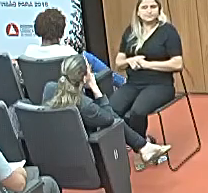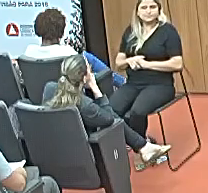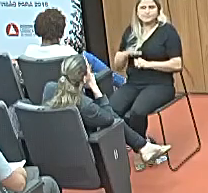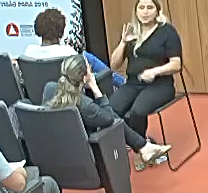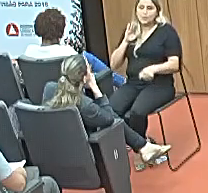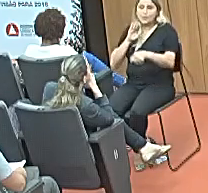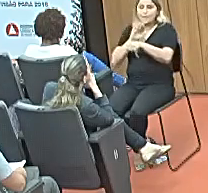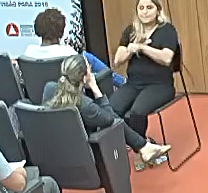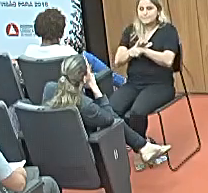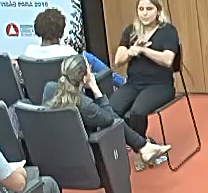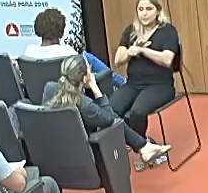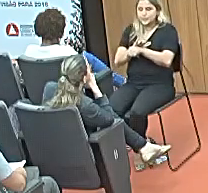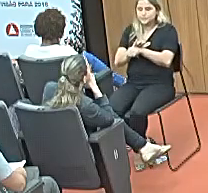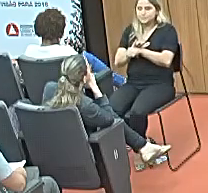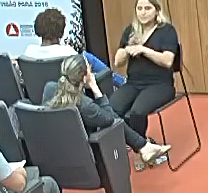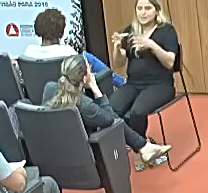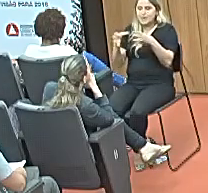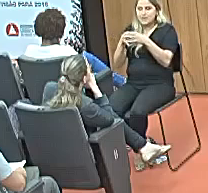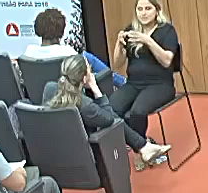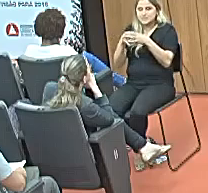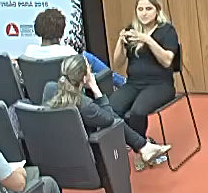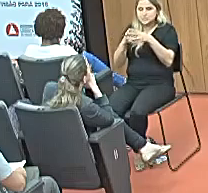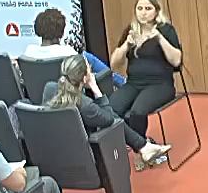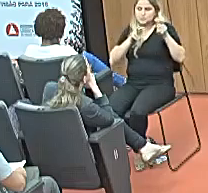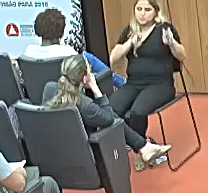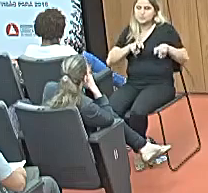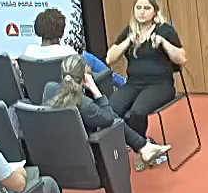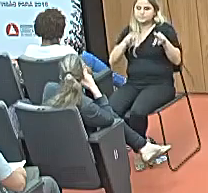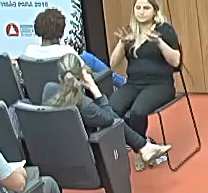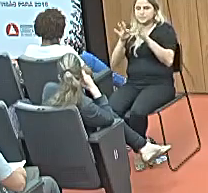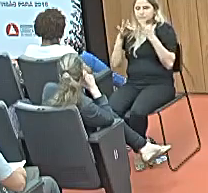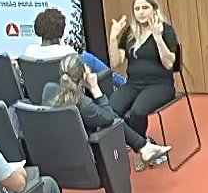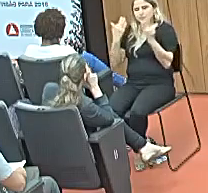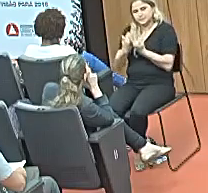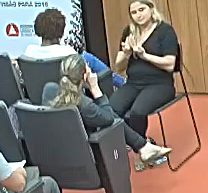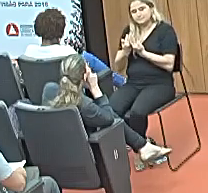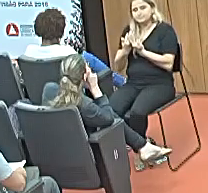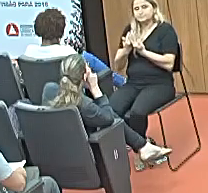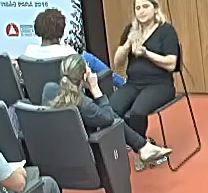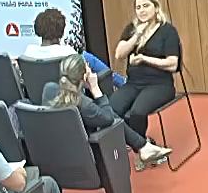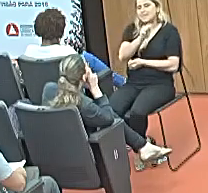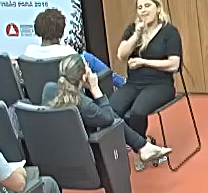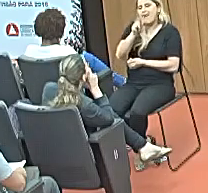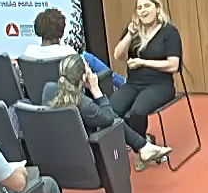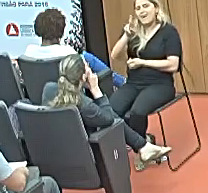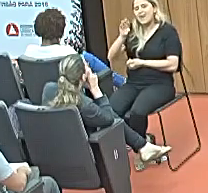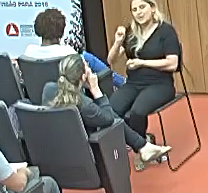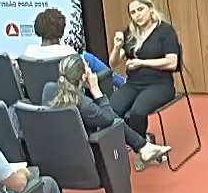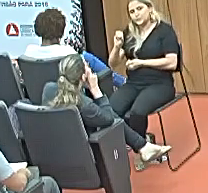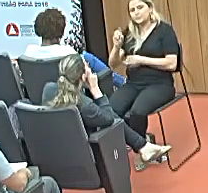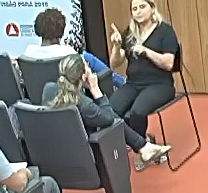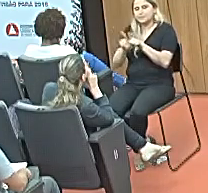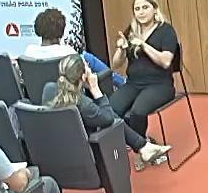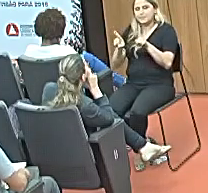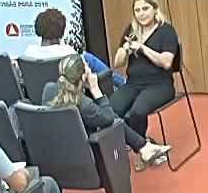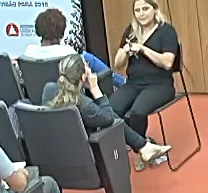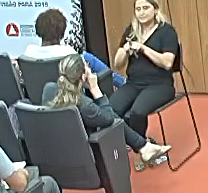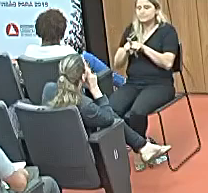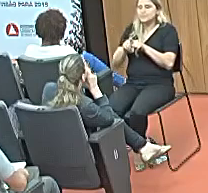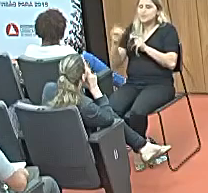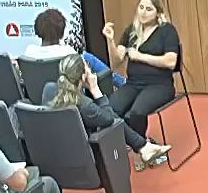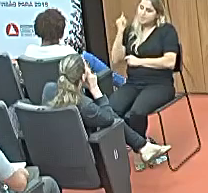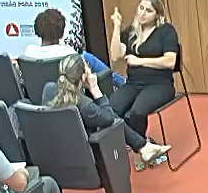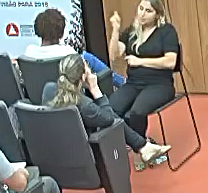apoio ao cooperativismo tento da agricultura familiar ea agroindústria familiar é um tema de fato relevante